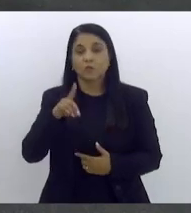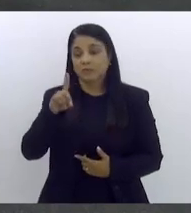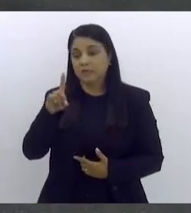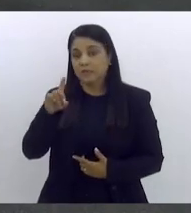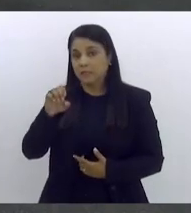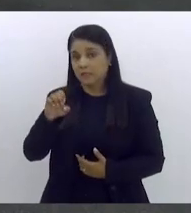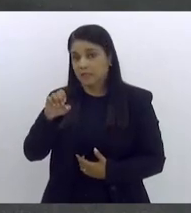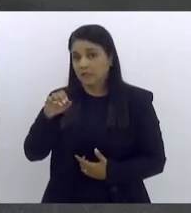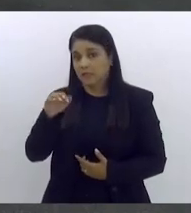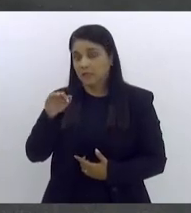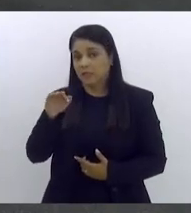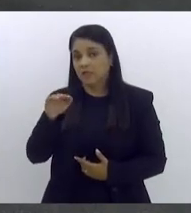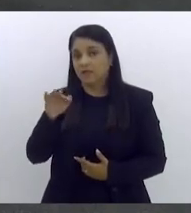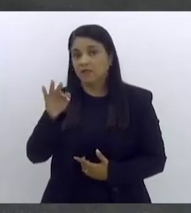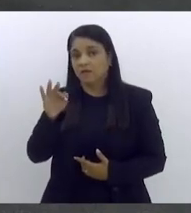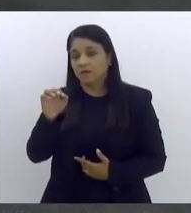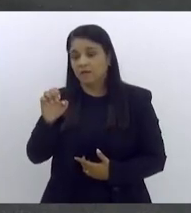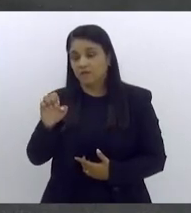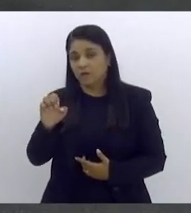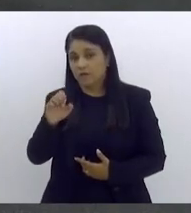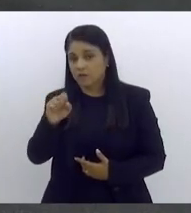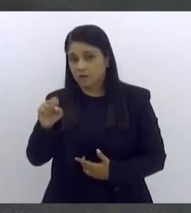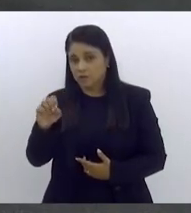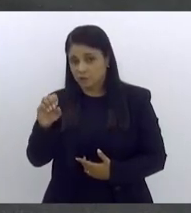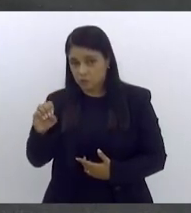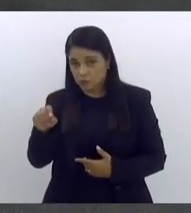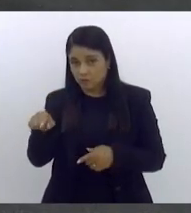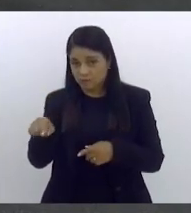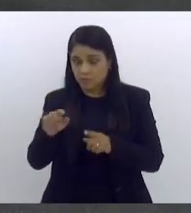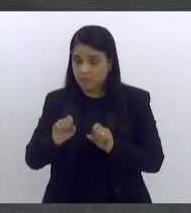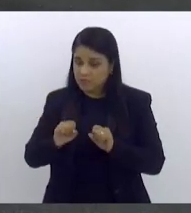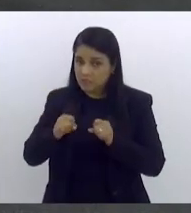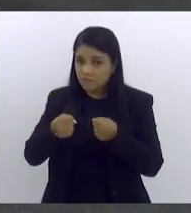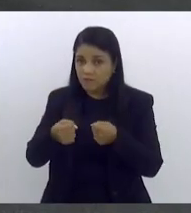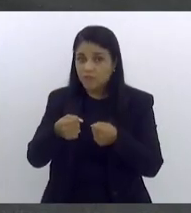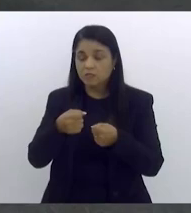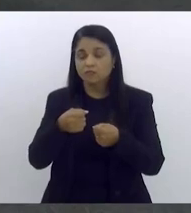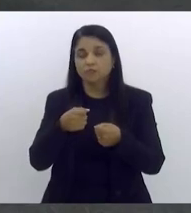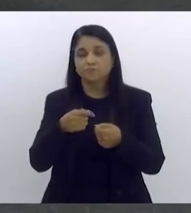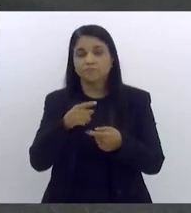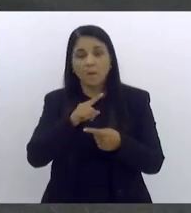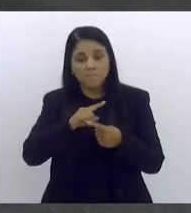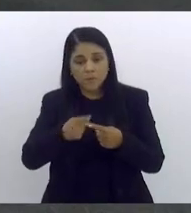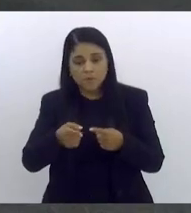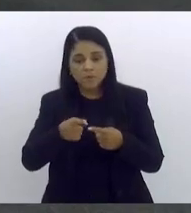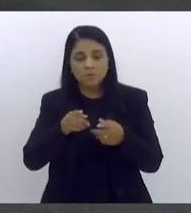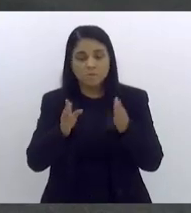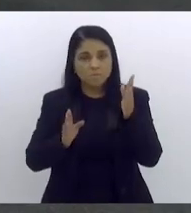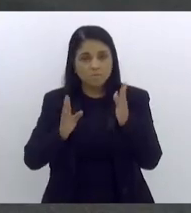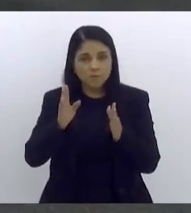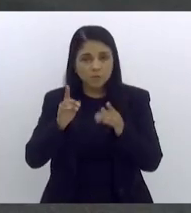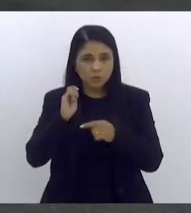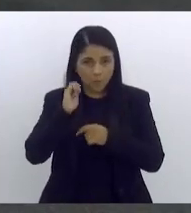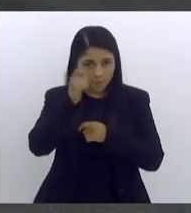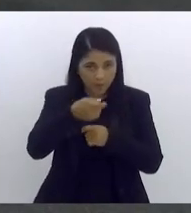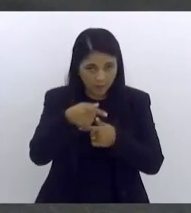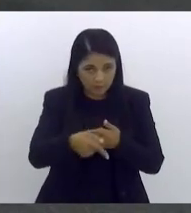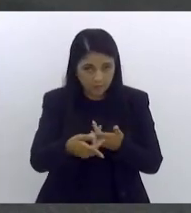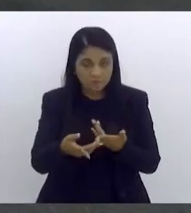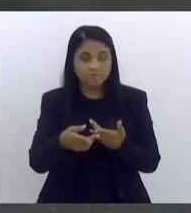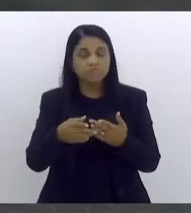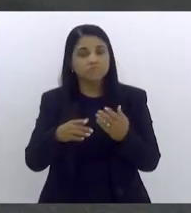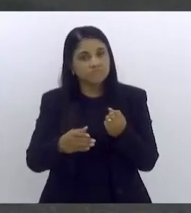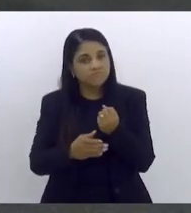por exemplo, políticas de assistência social que, no geral, os pescadores já têm conseguido ter